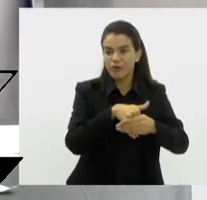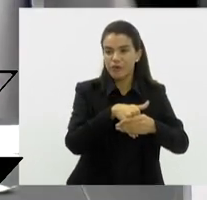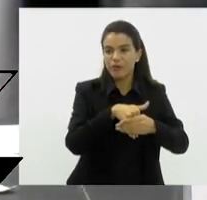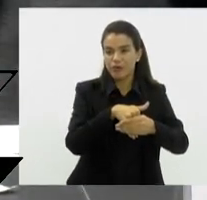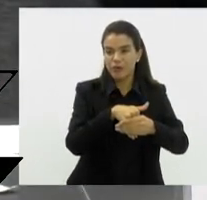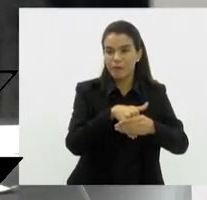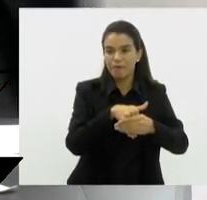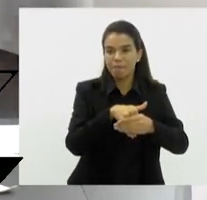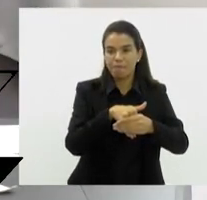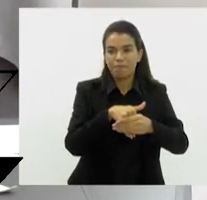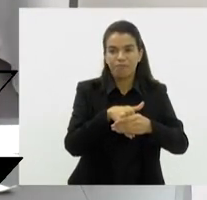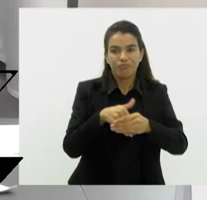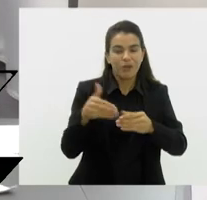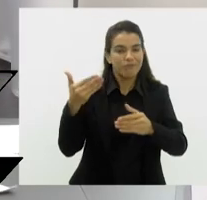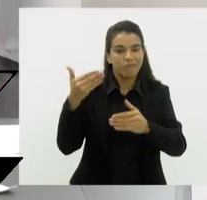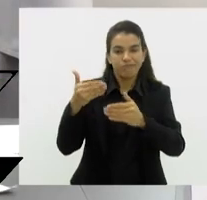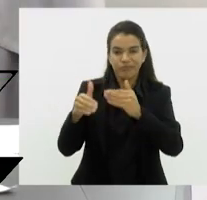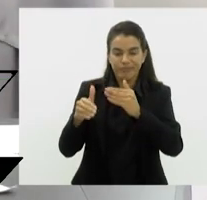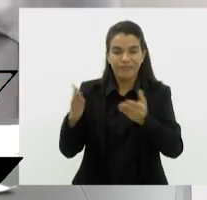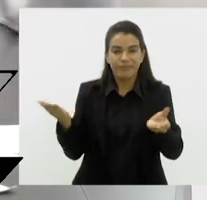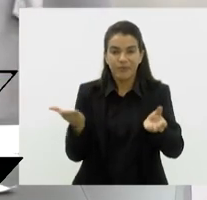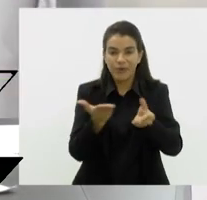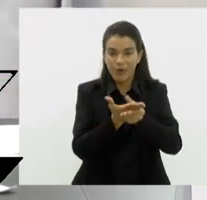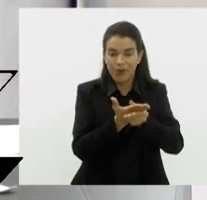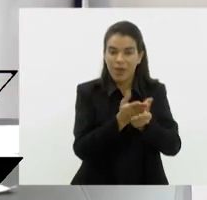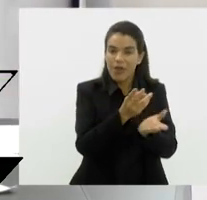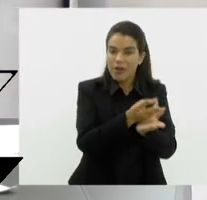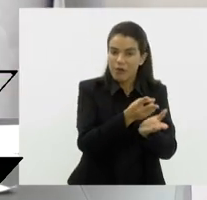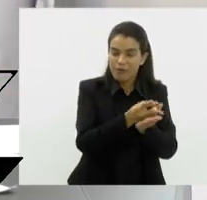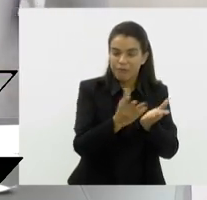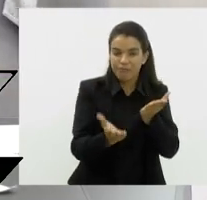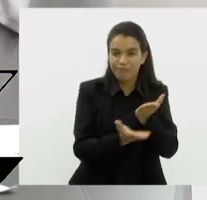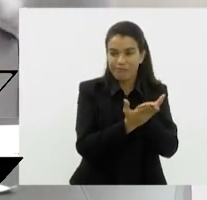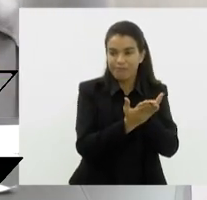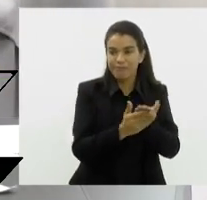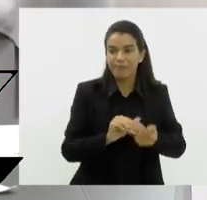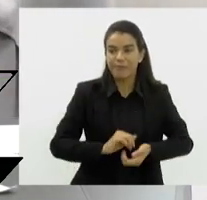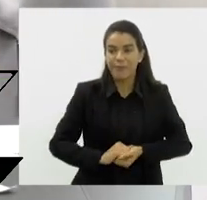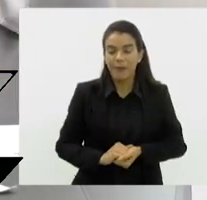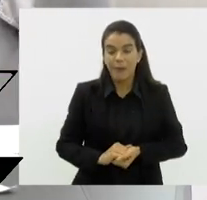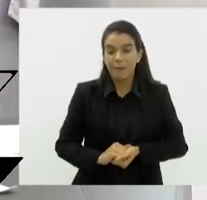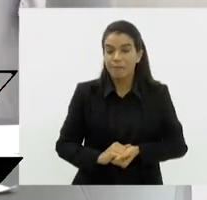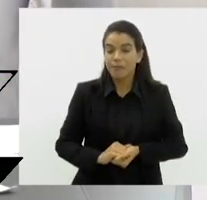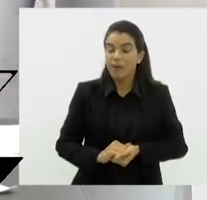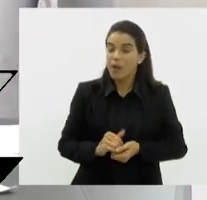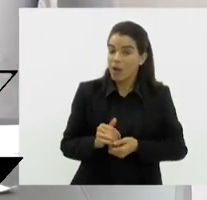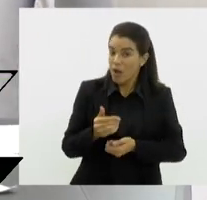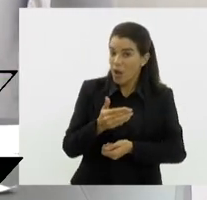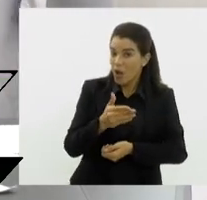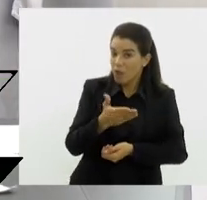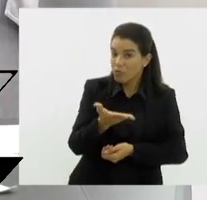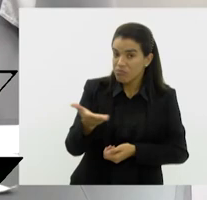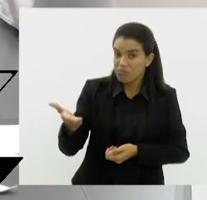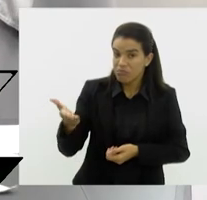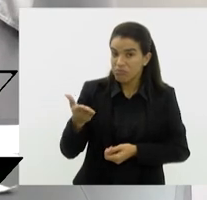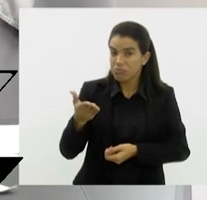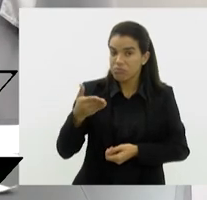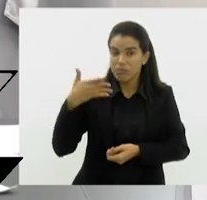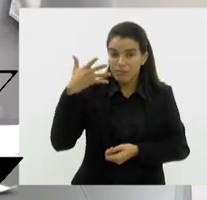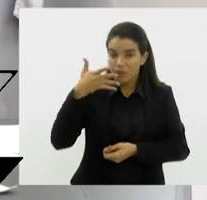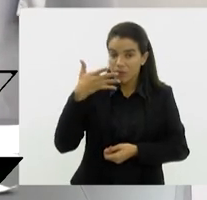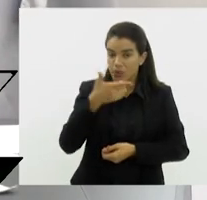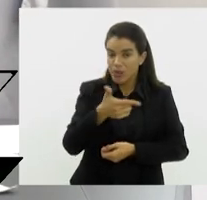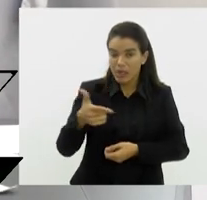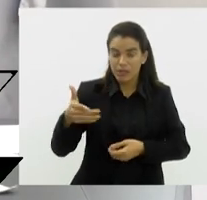o voto pelo indeferimento do recurso e manutenção da anexação. Alguém que queira fazer uso da palavra para discussão? Não havendo quem